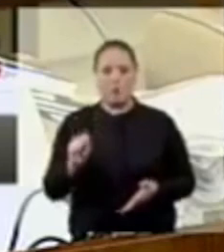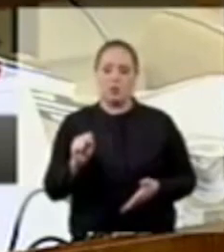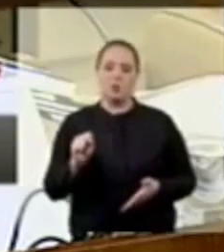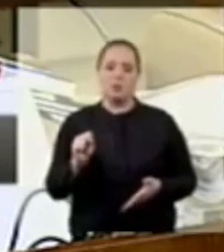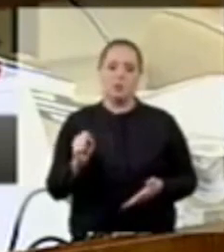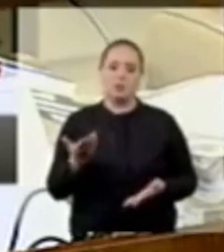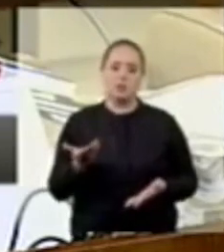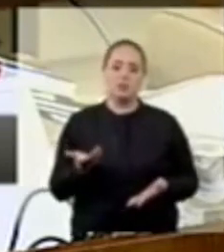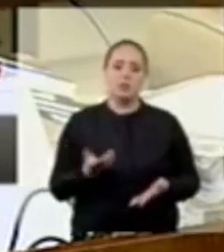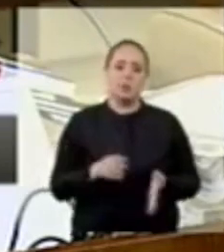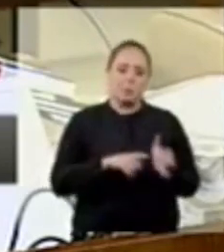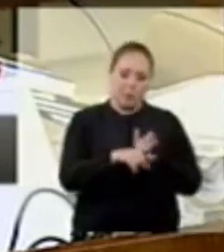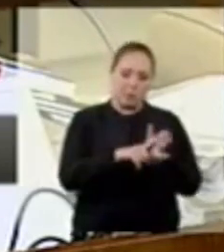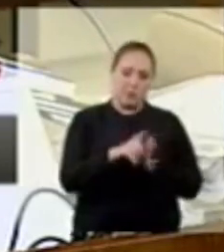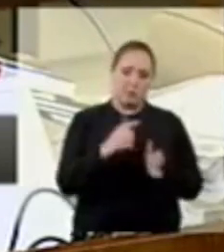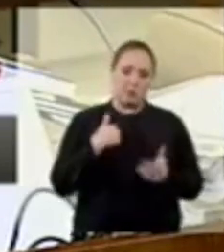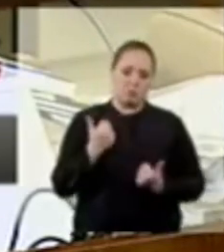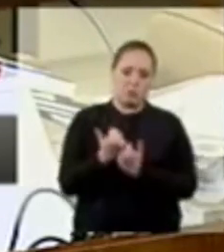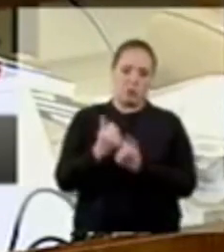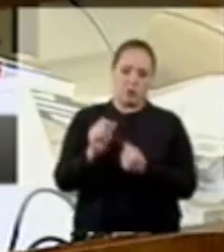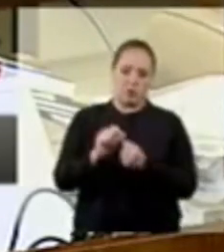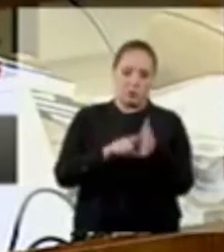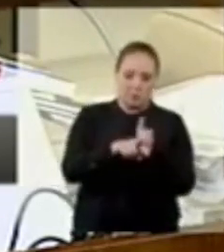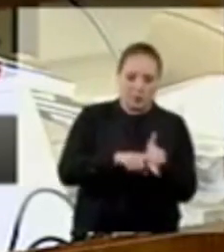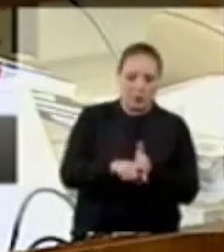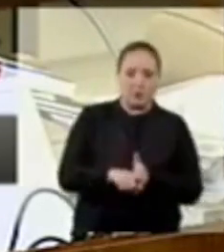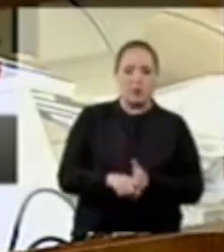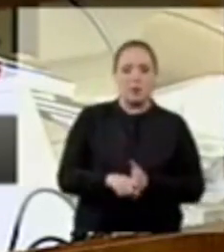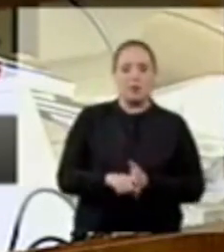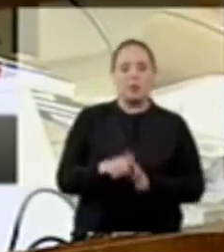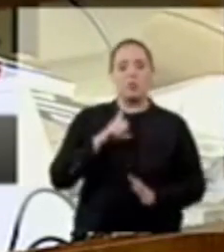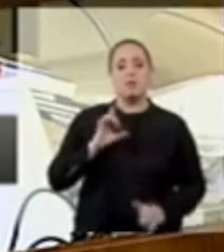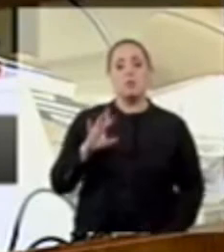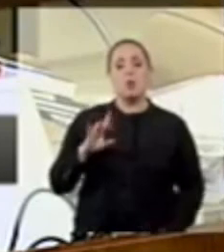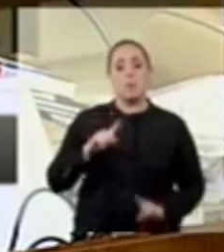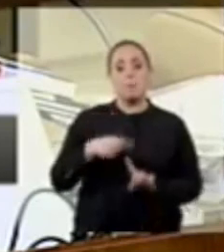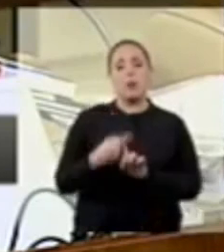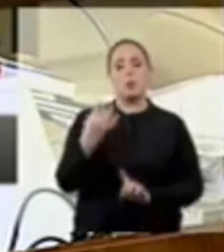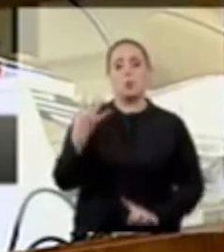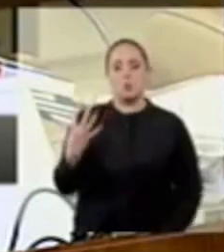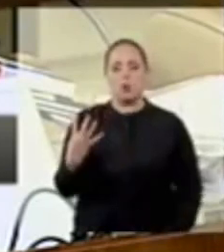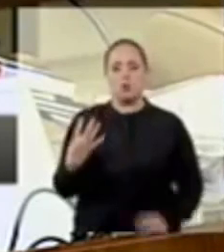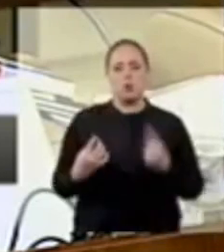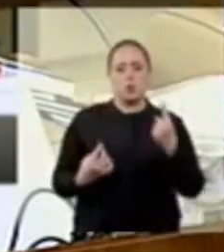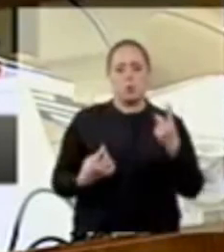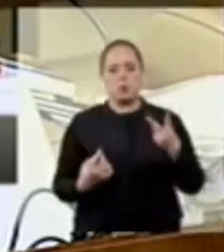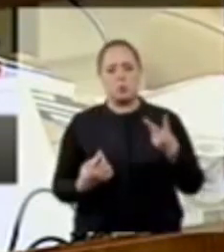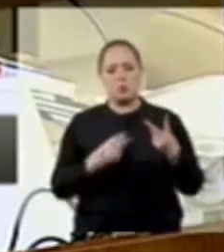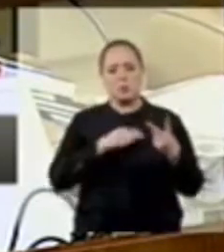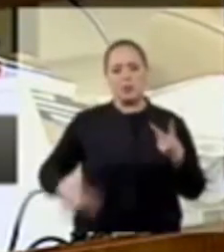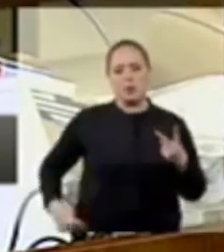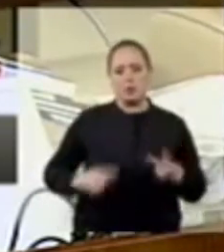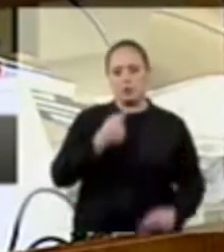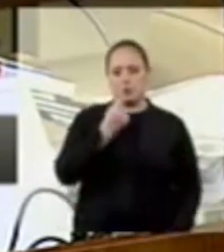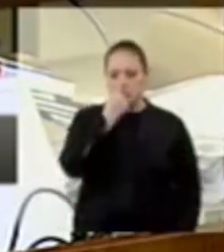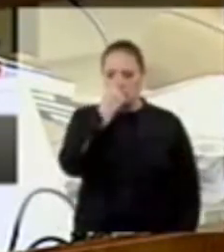artesanal à minha assessoria houve mais quatro uma ou duas do ministro dias tóffoli uma